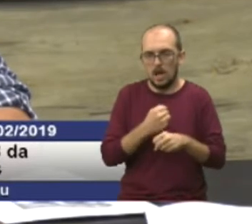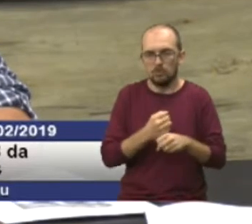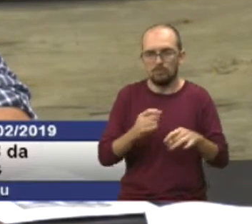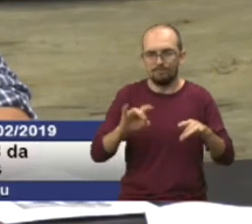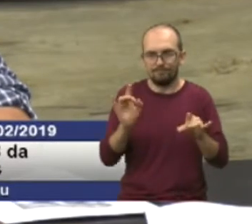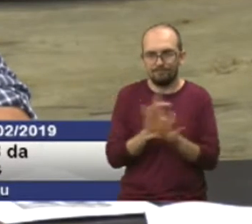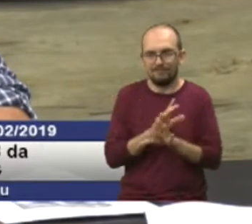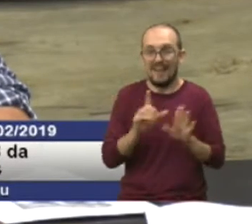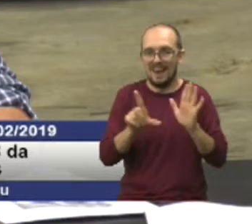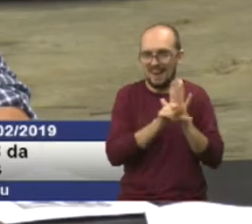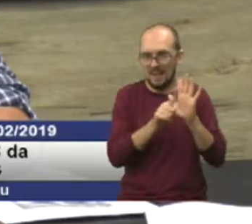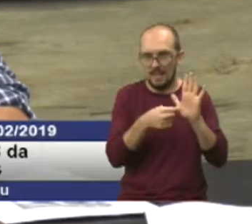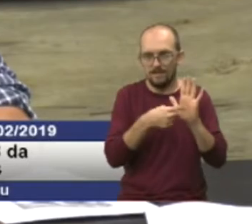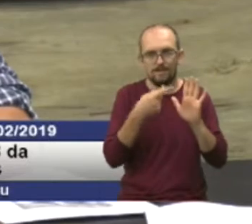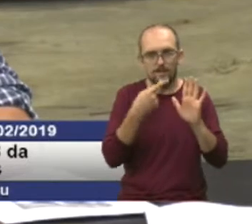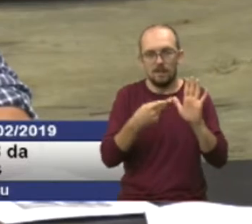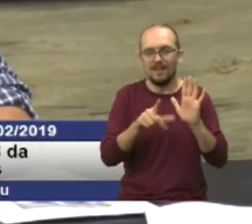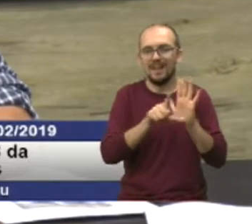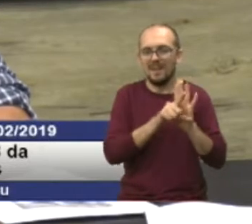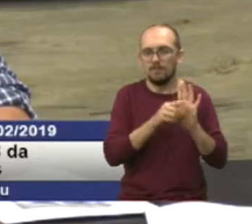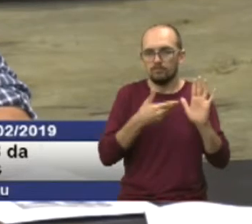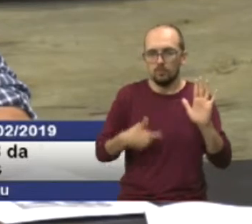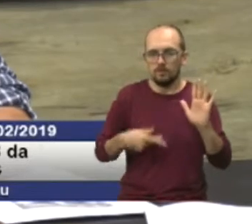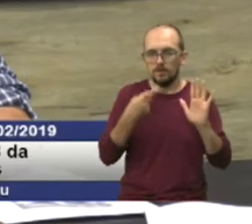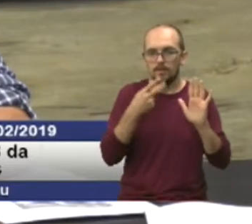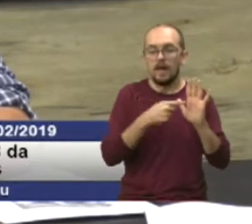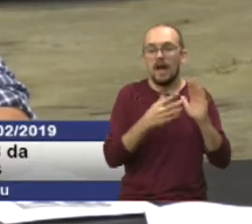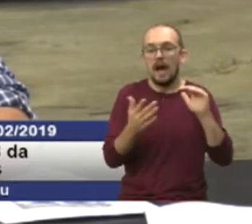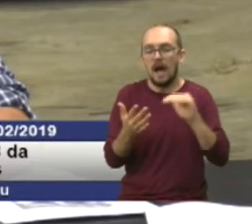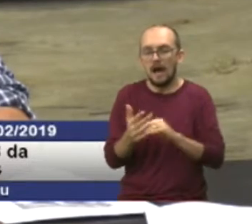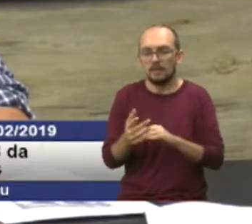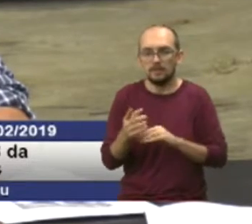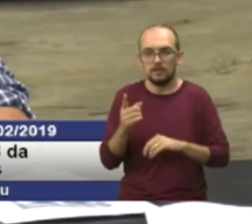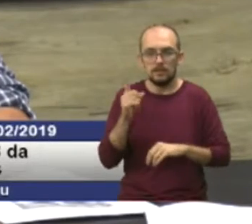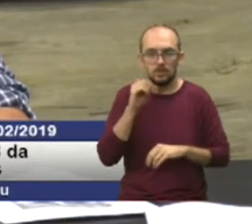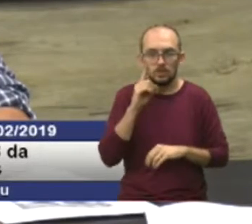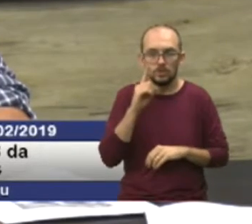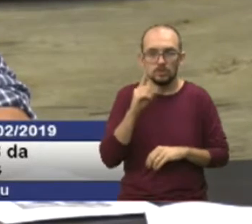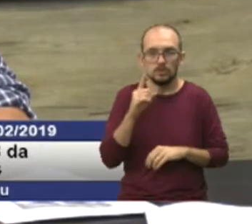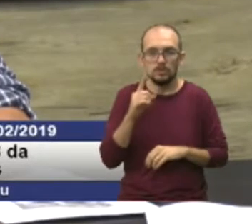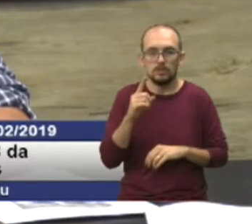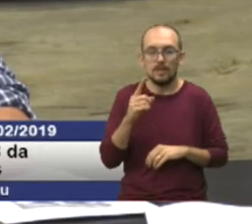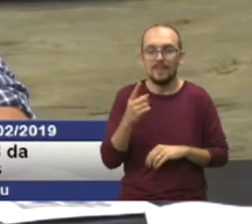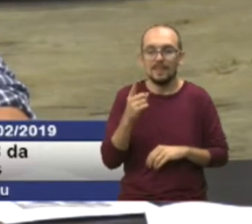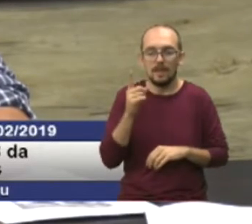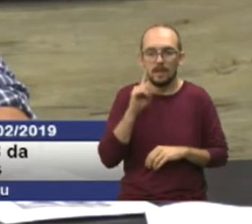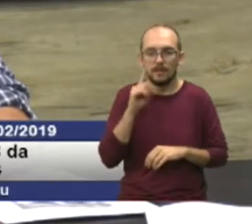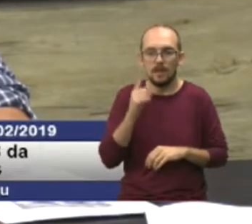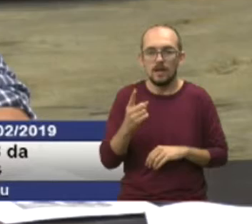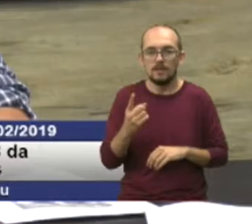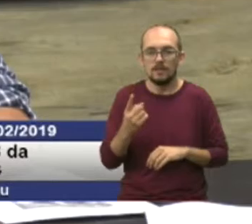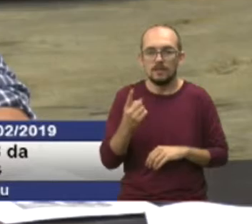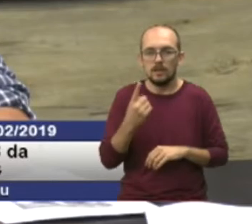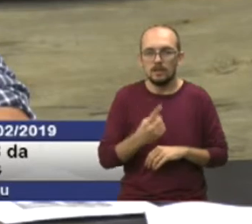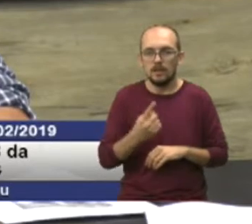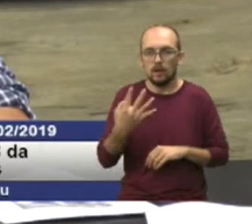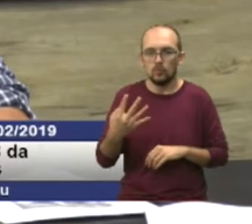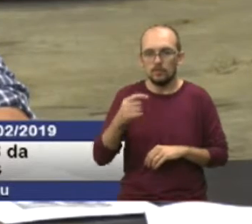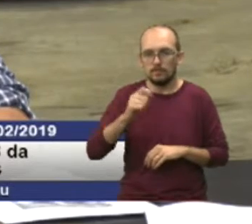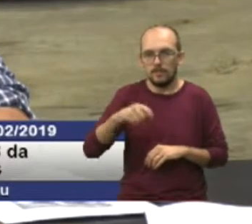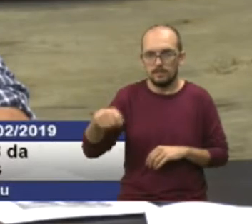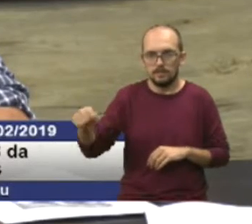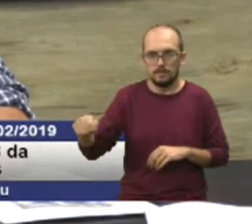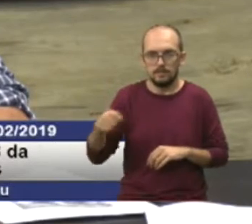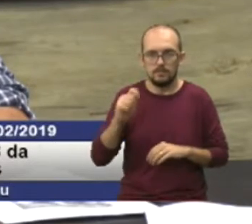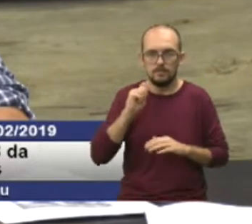na legislação pública, nós temos até o 14º mês para como